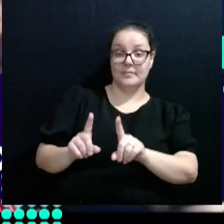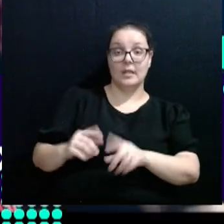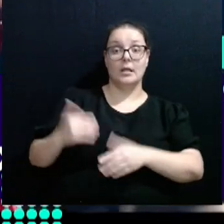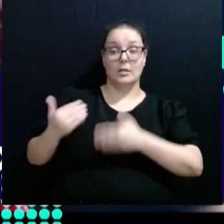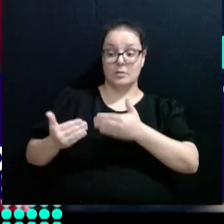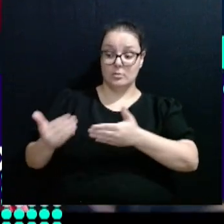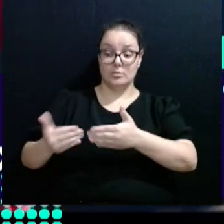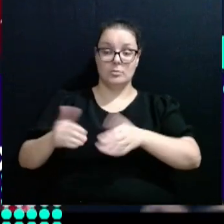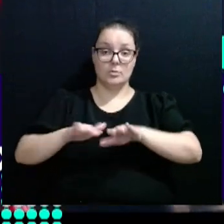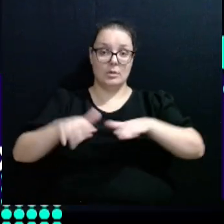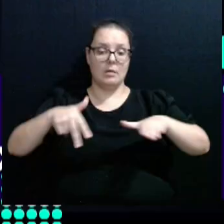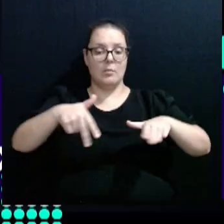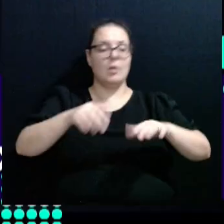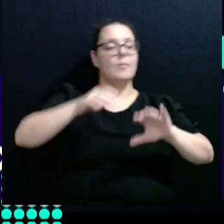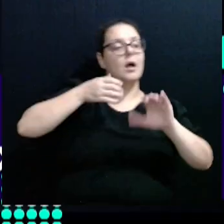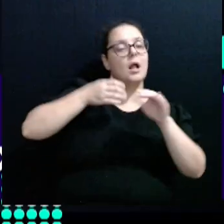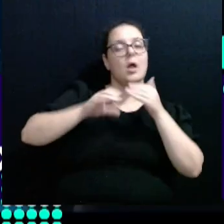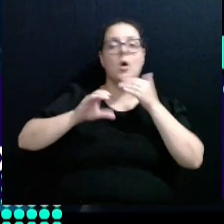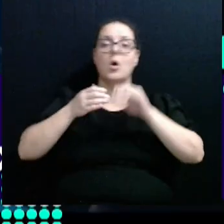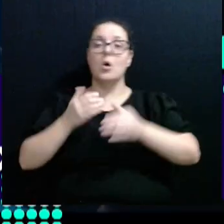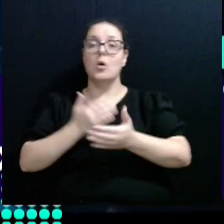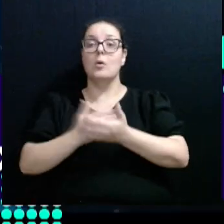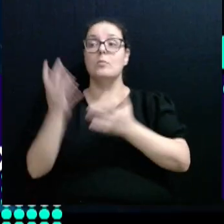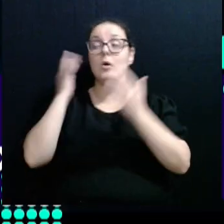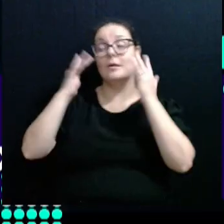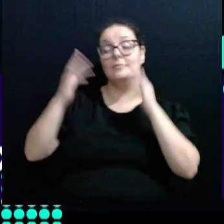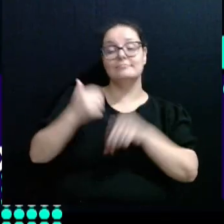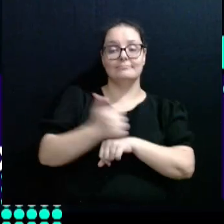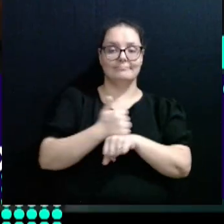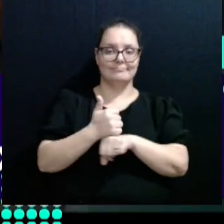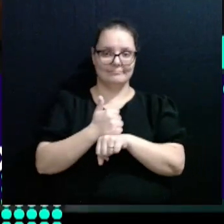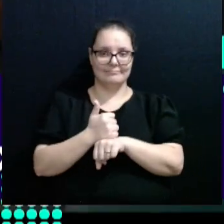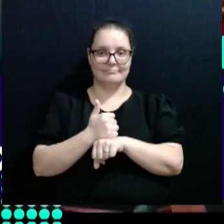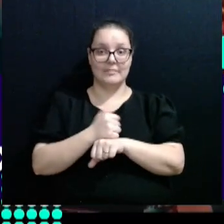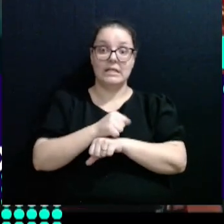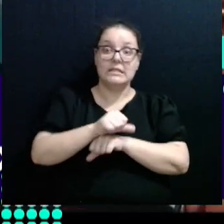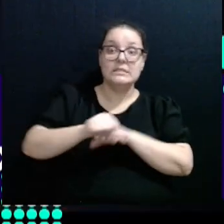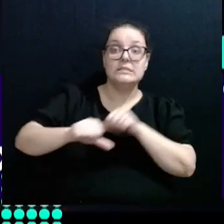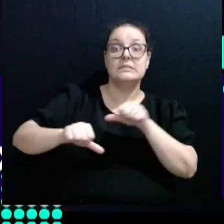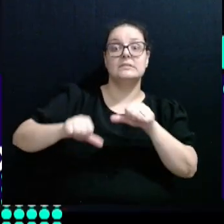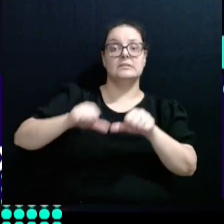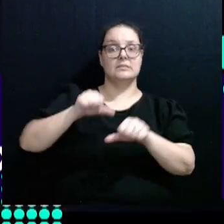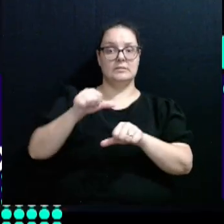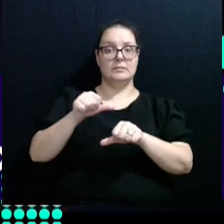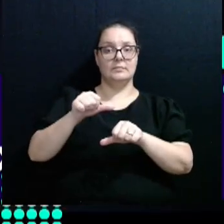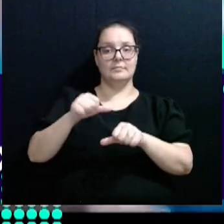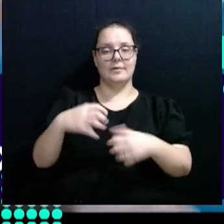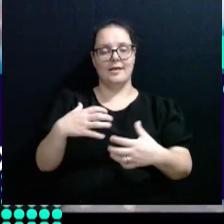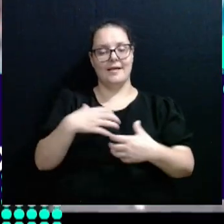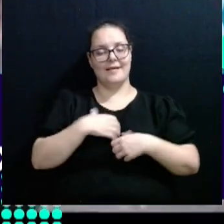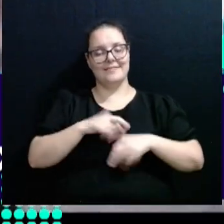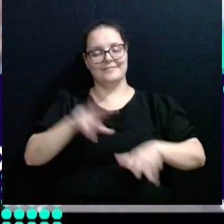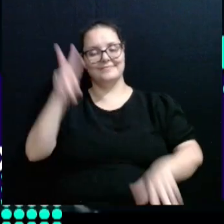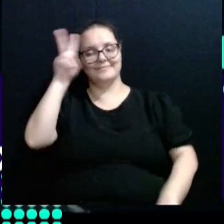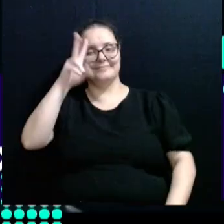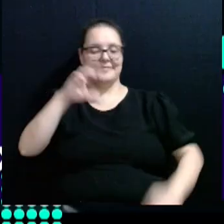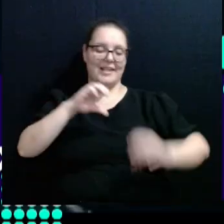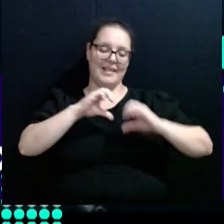que começou como um sonho profissional se transforma em uma emocionante história de amor e superação.